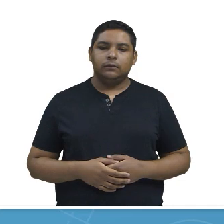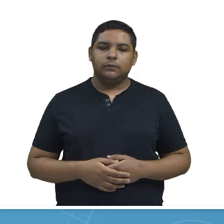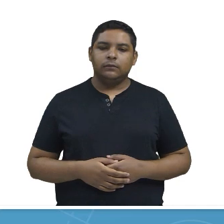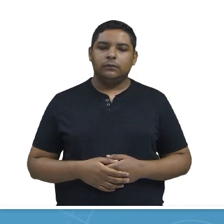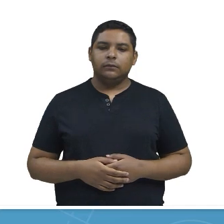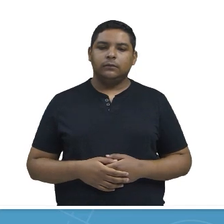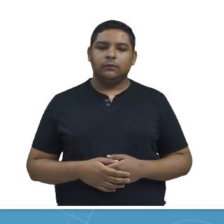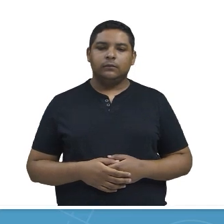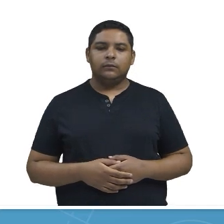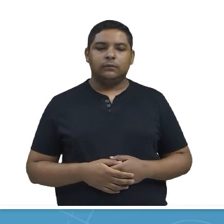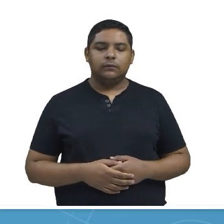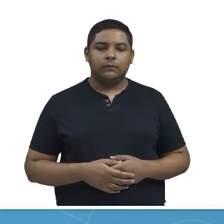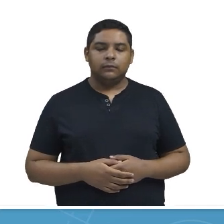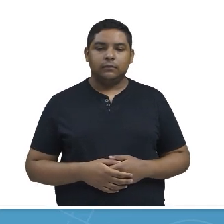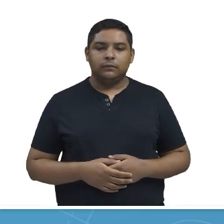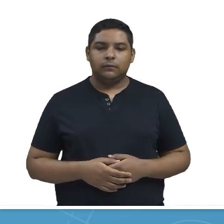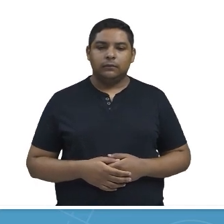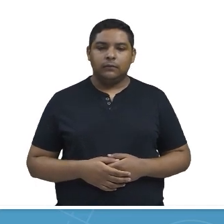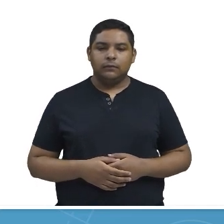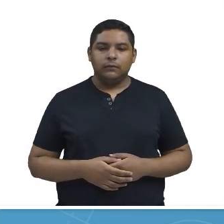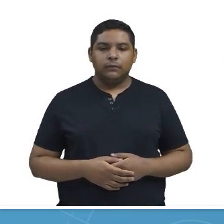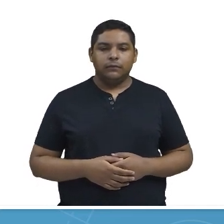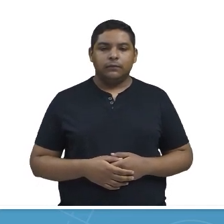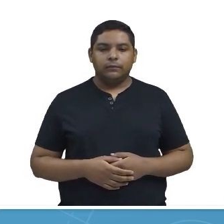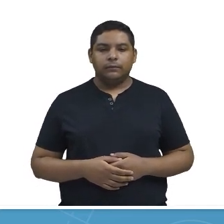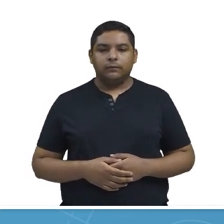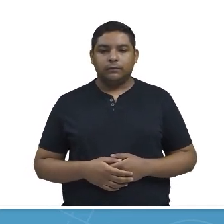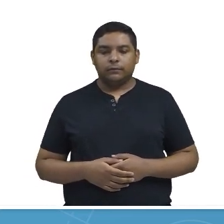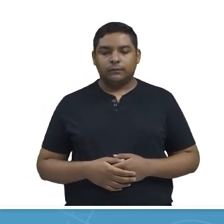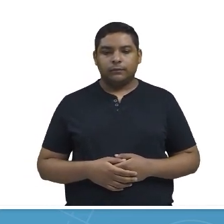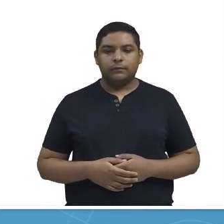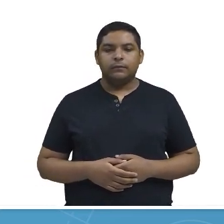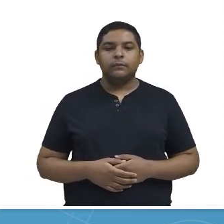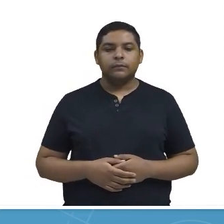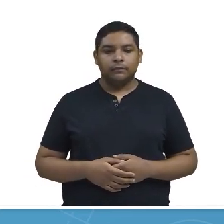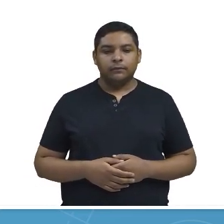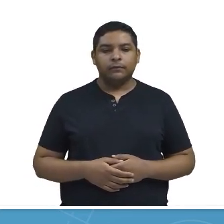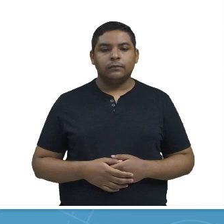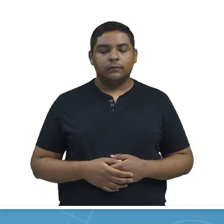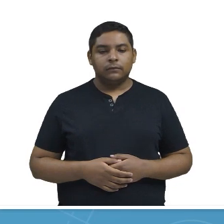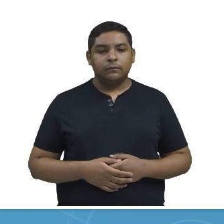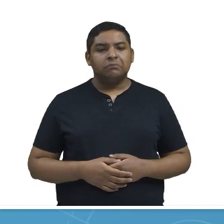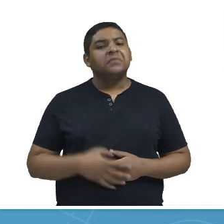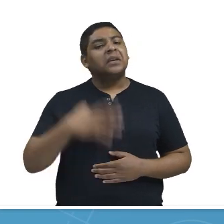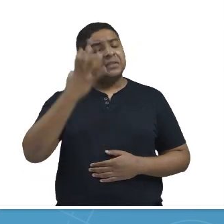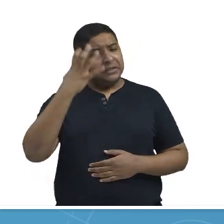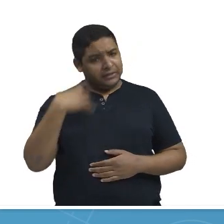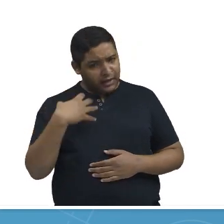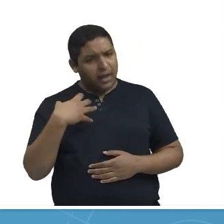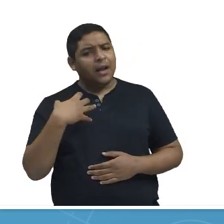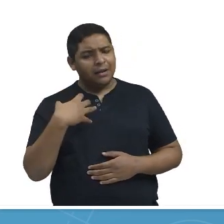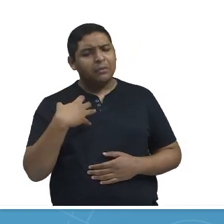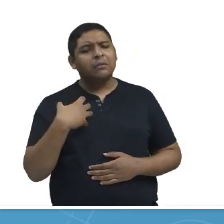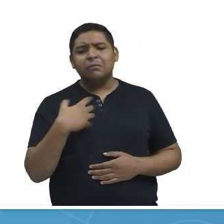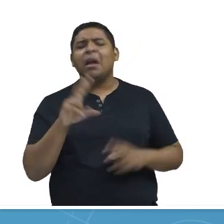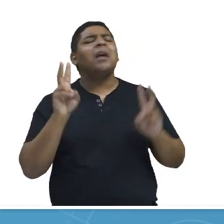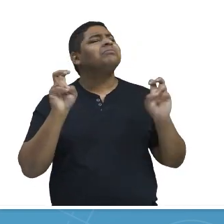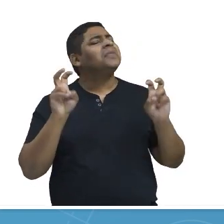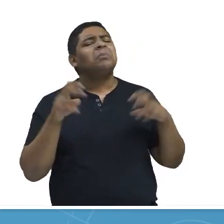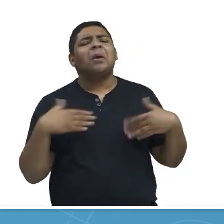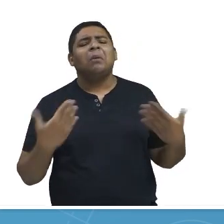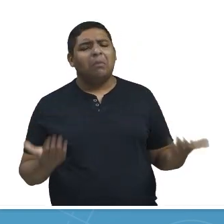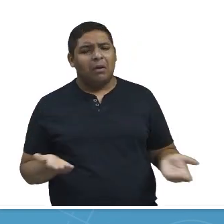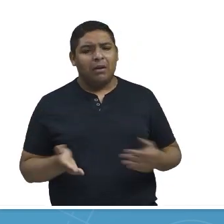diálogo, ele diz o seguinte: Oh, really? What is it about? Sério? Mas é sobre o